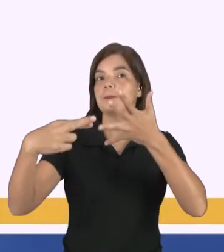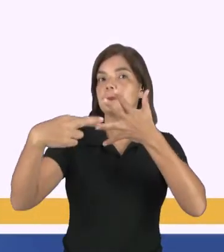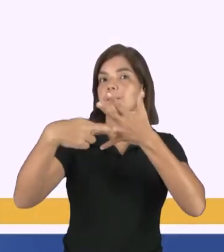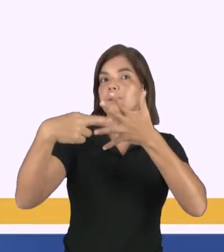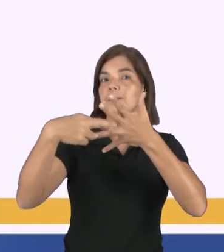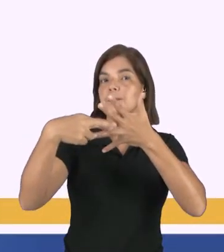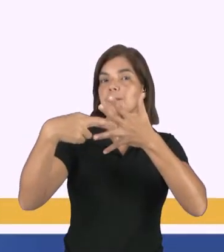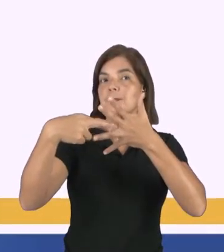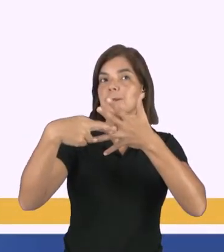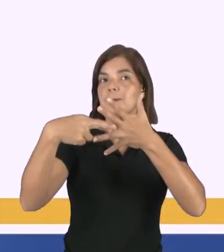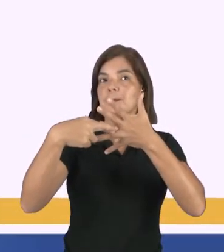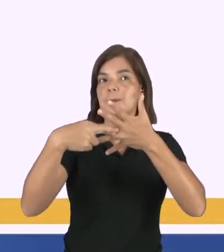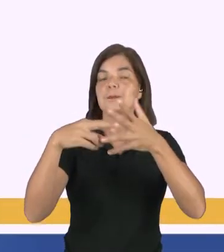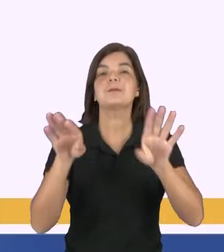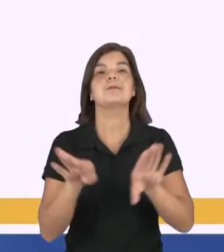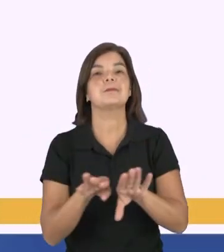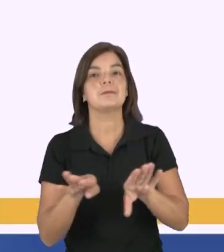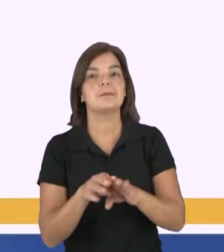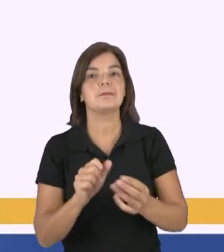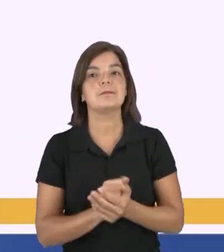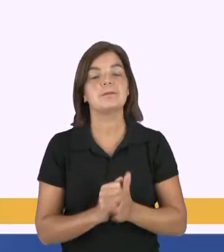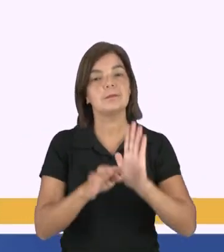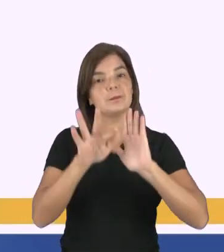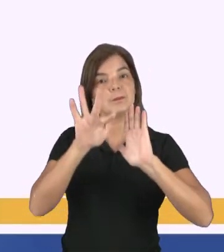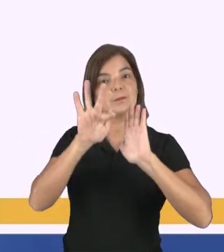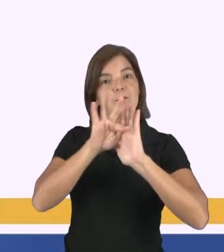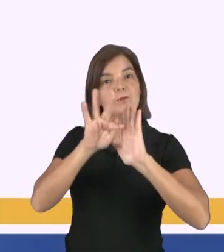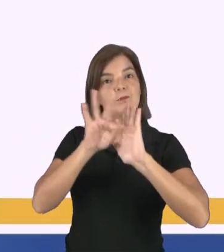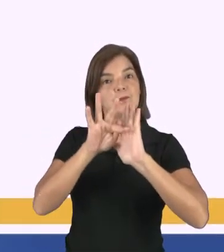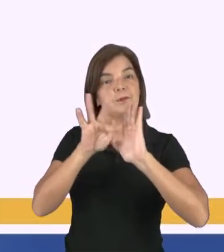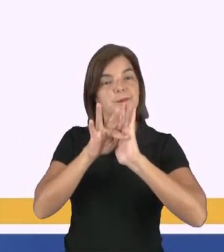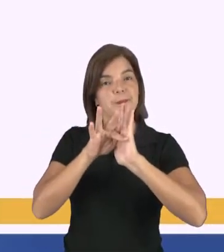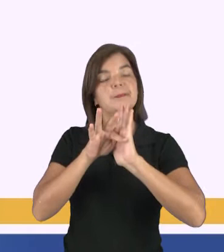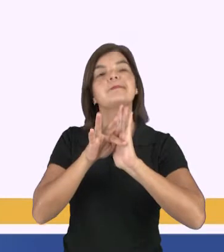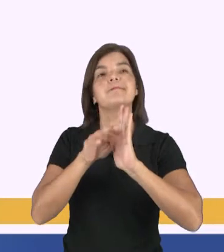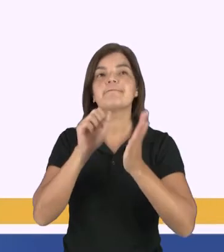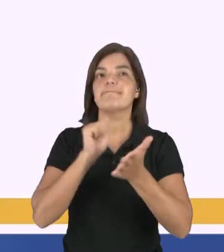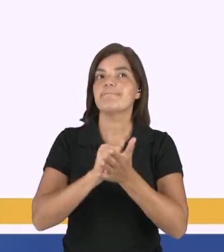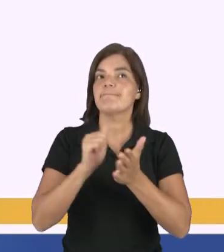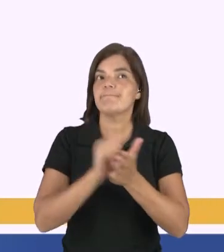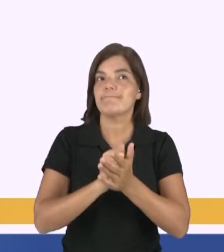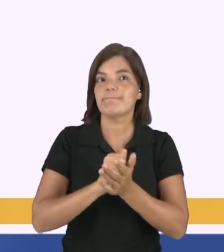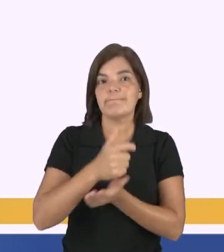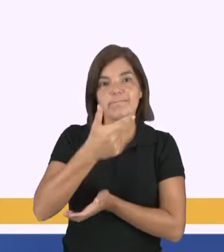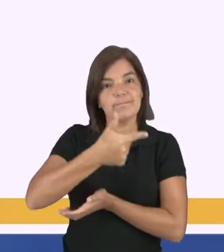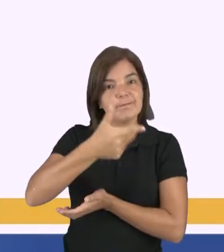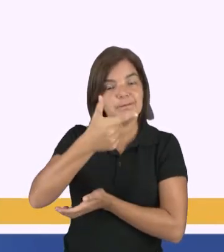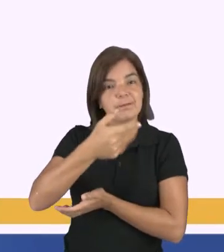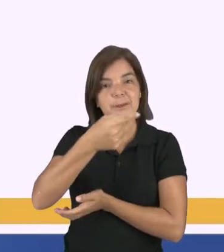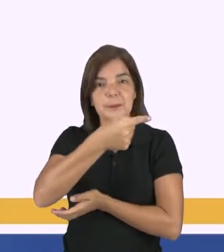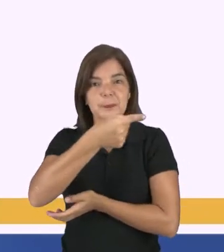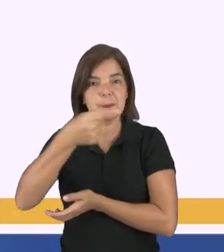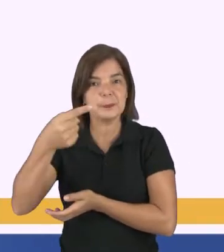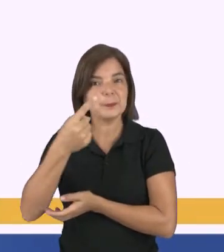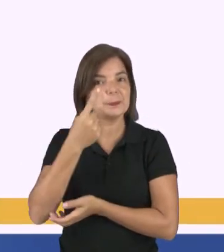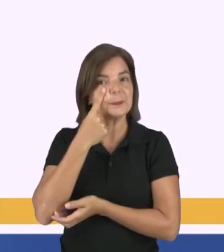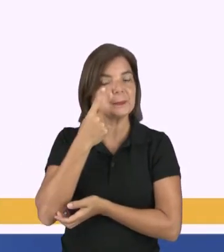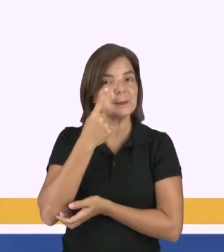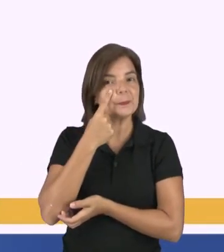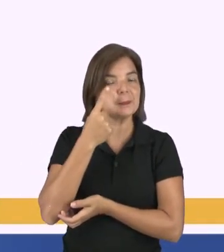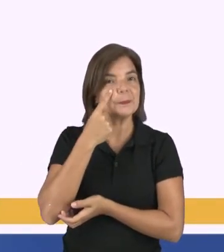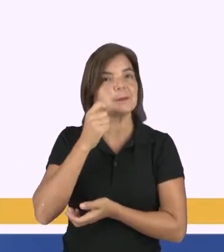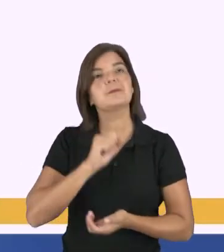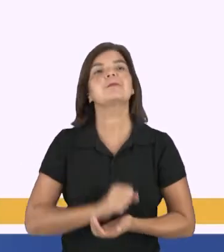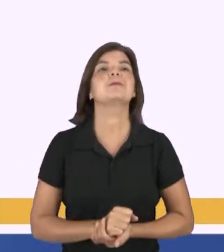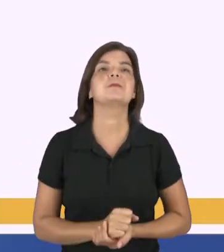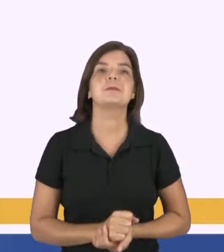e uma pauta com a clave de fá a clave de sol e escrita na segunda linha Olha bem